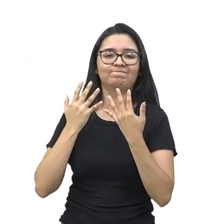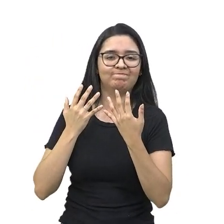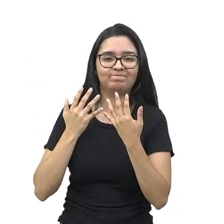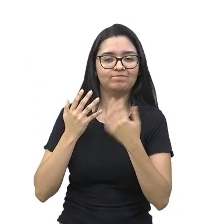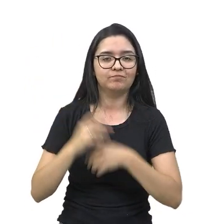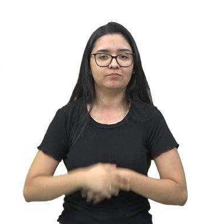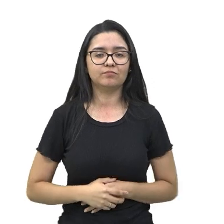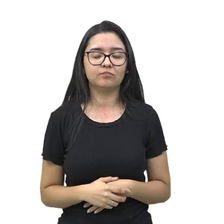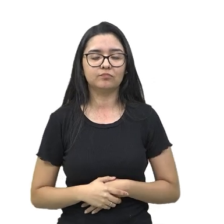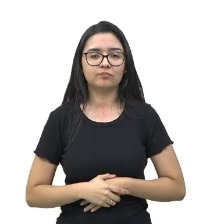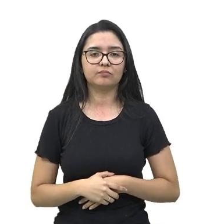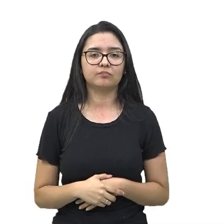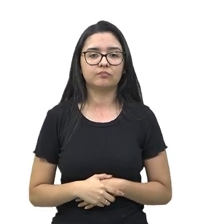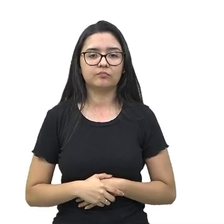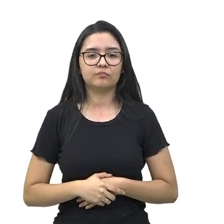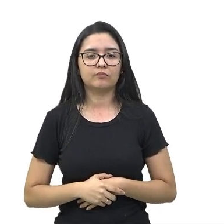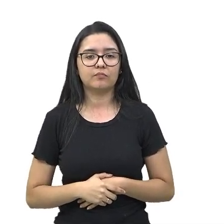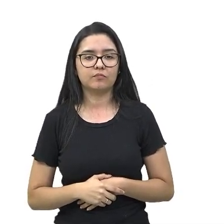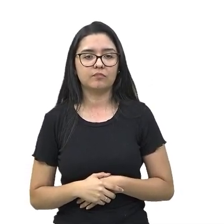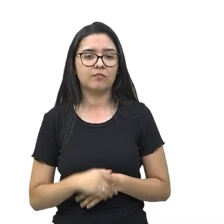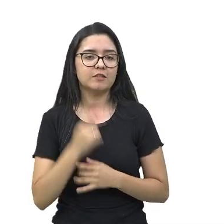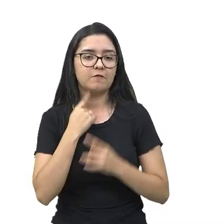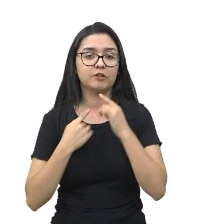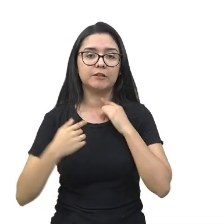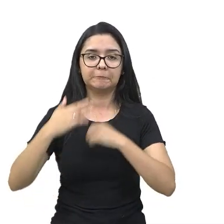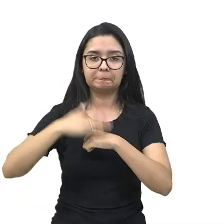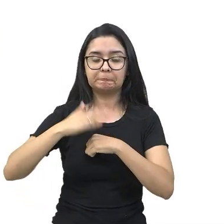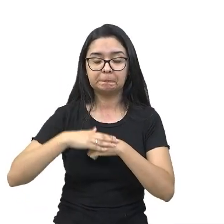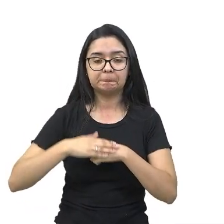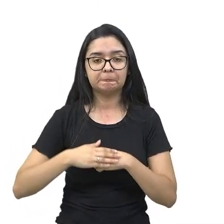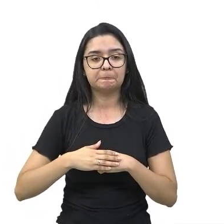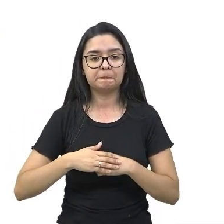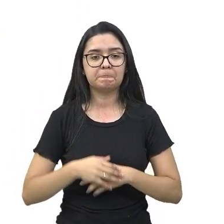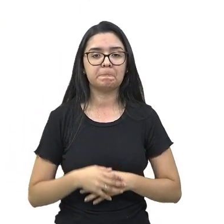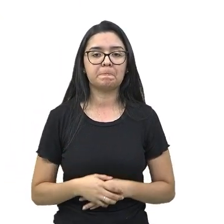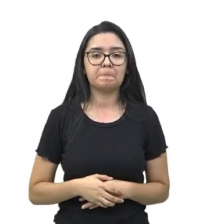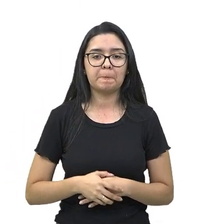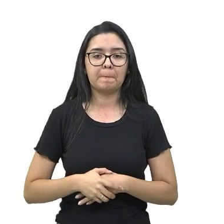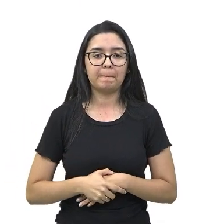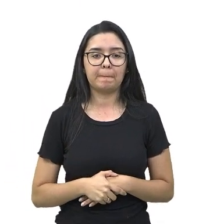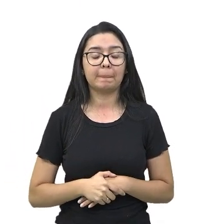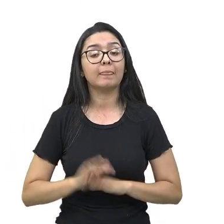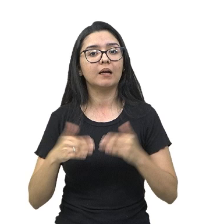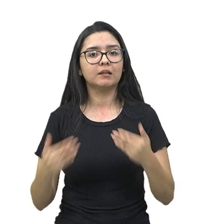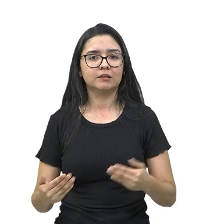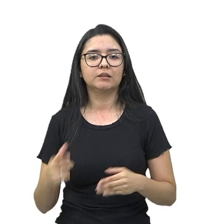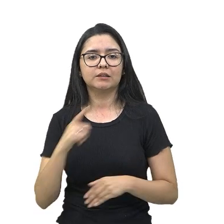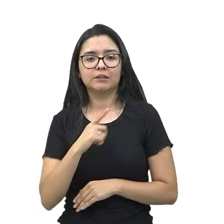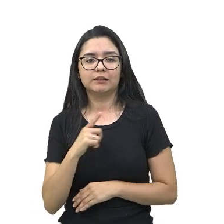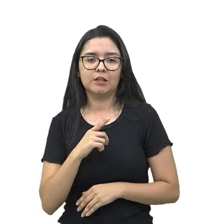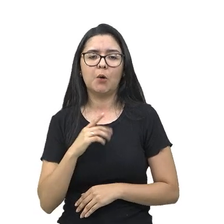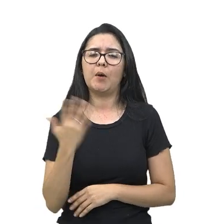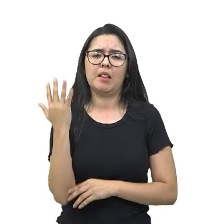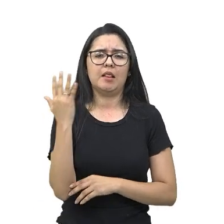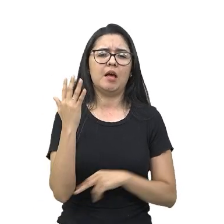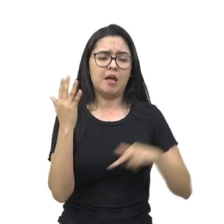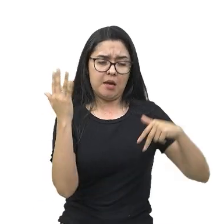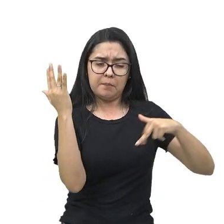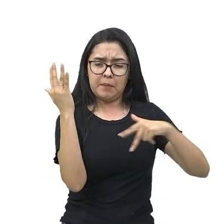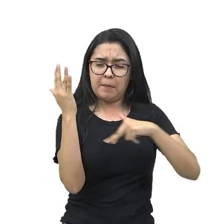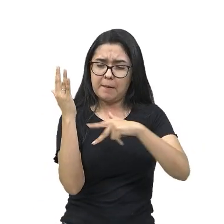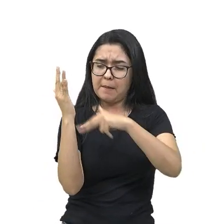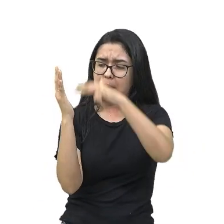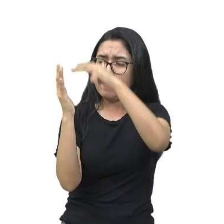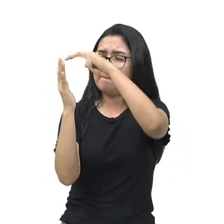não concedia a ela esse desejo. Nayá subia nos galhos mais altos das árvores